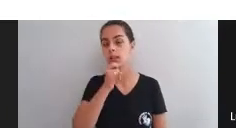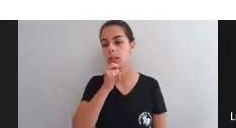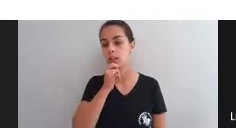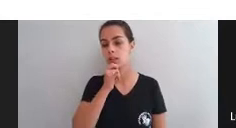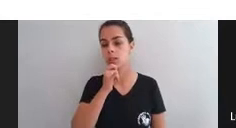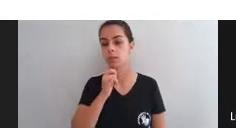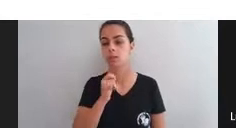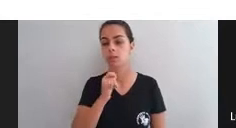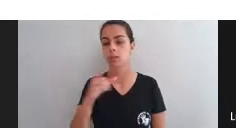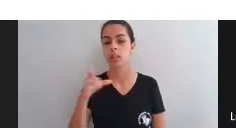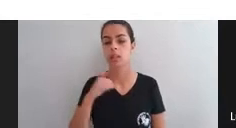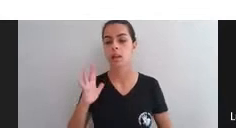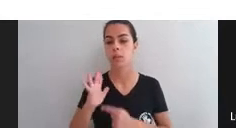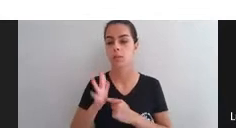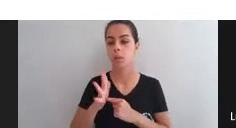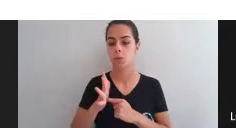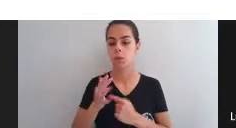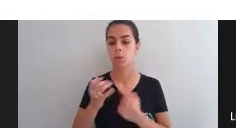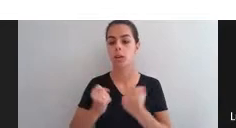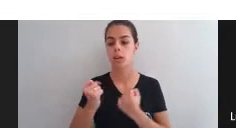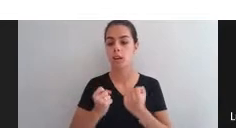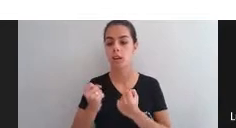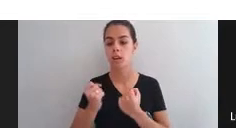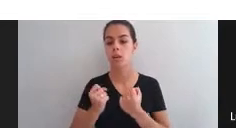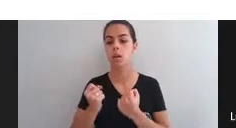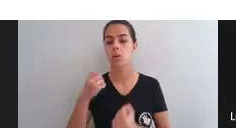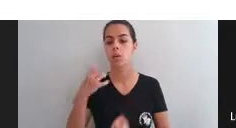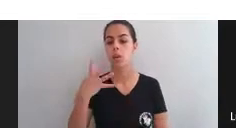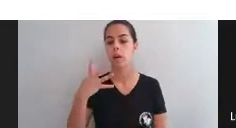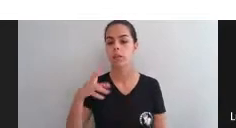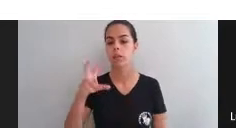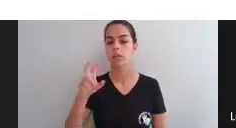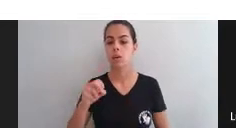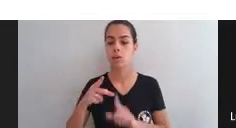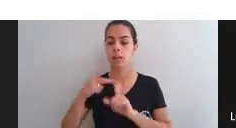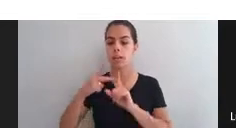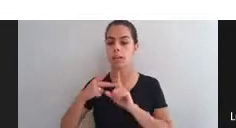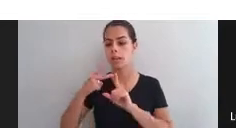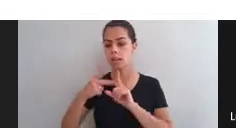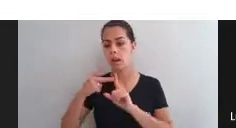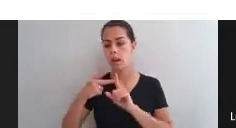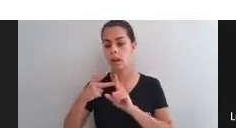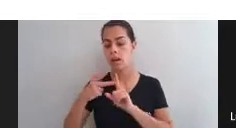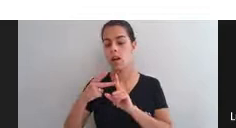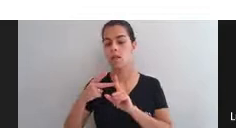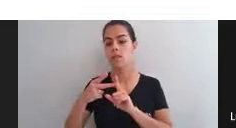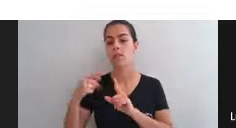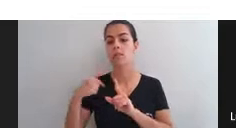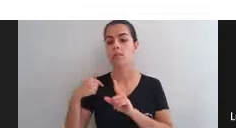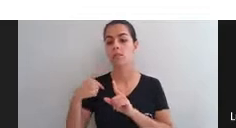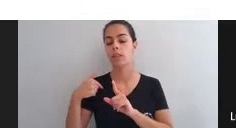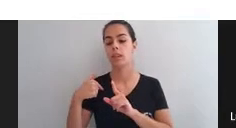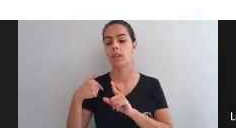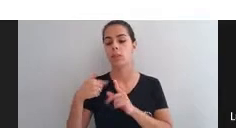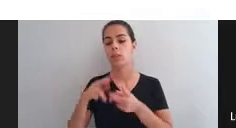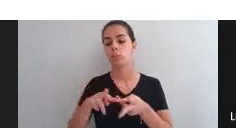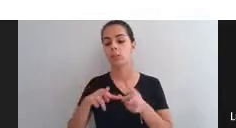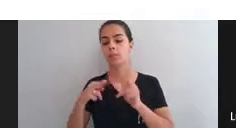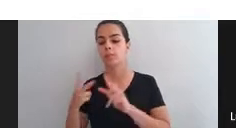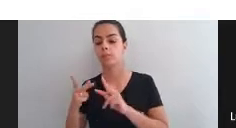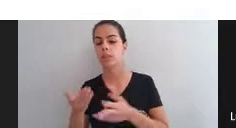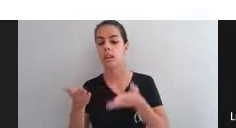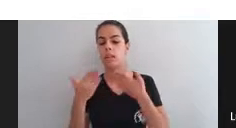eu tenho um motor de carro operando a 450 Kelvin e eu estou liberando calor para a fonte fria que